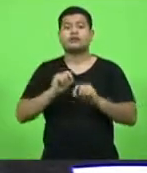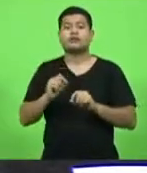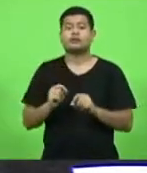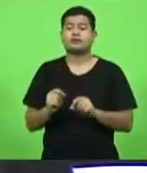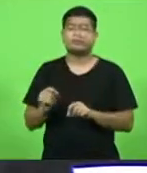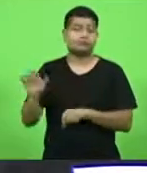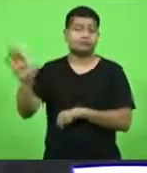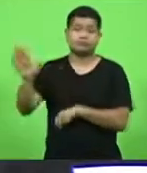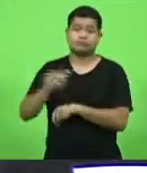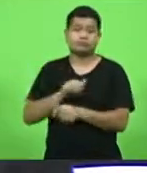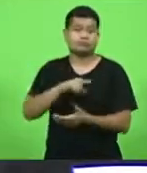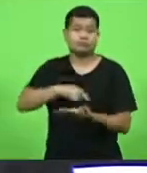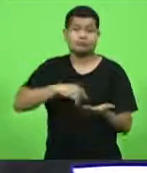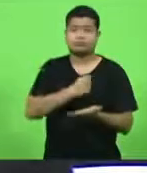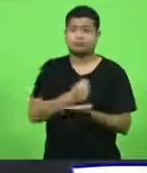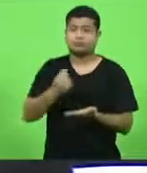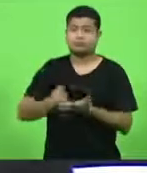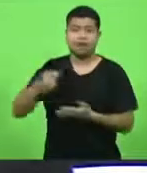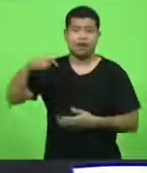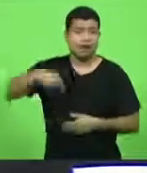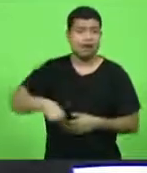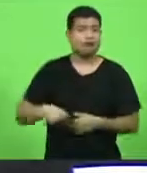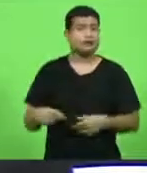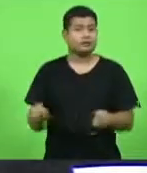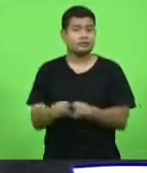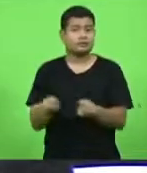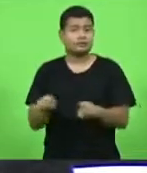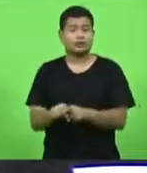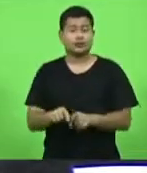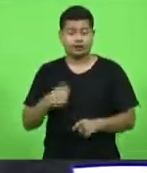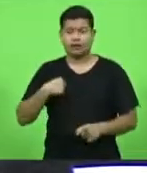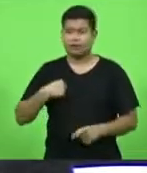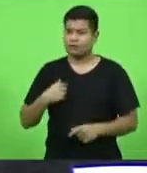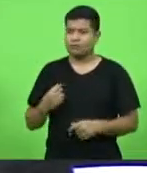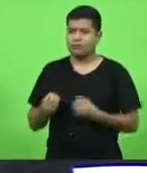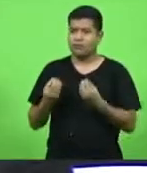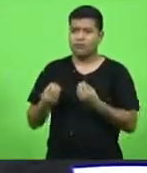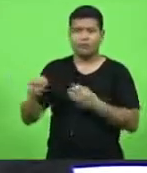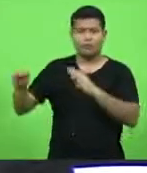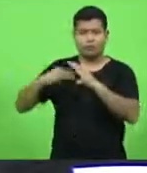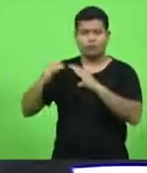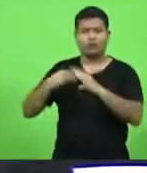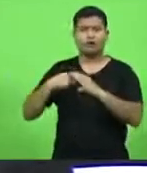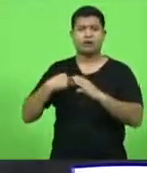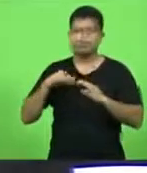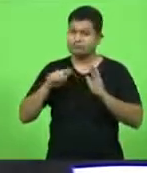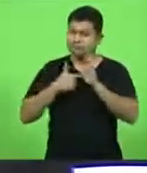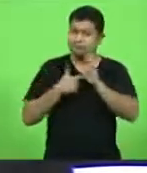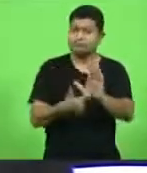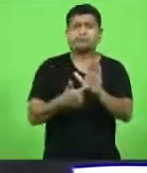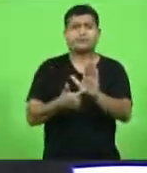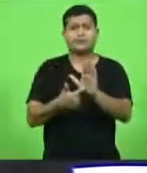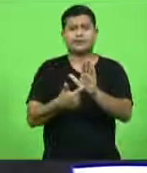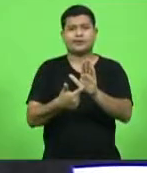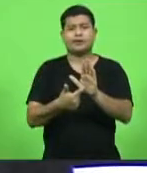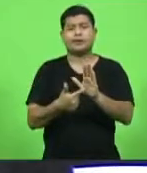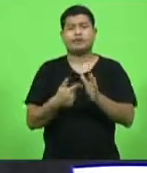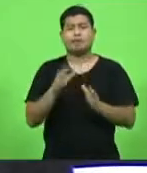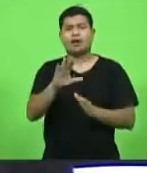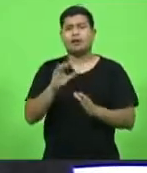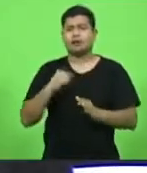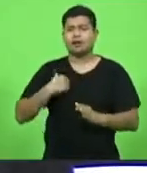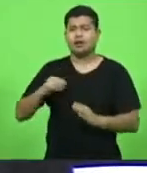e foi isso que eu denunciei aqui e como que eu tive conhecimento através de uma denúncia